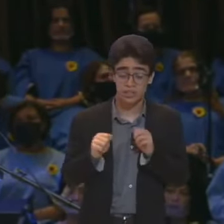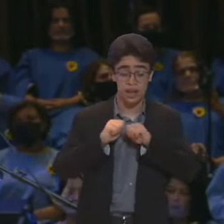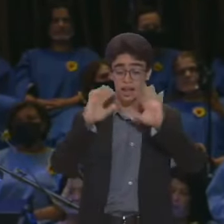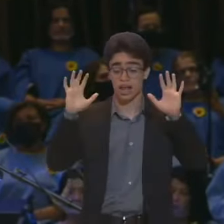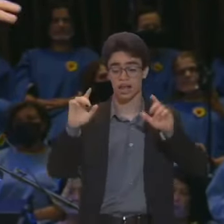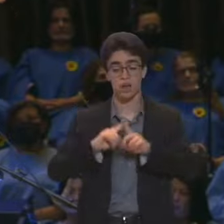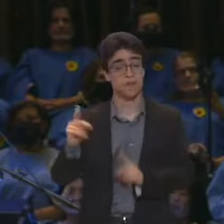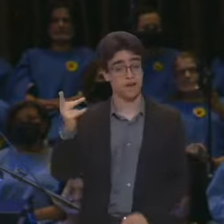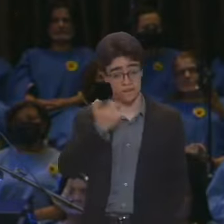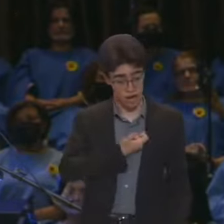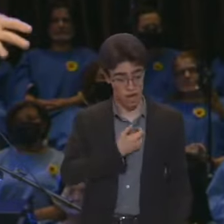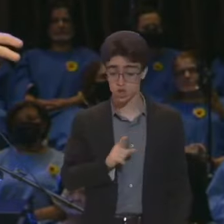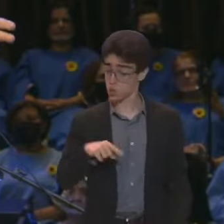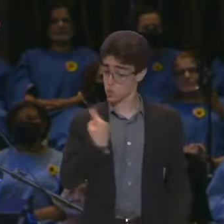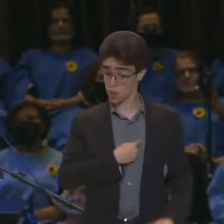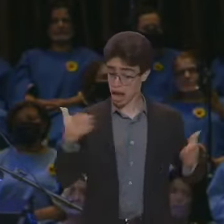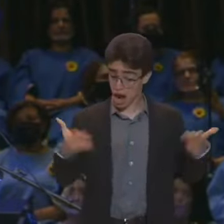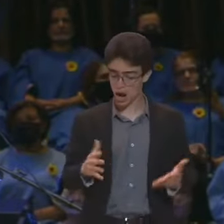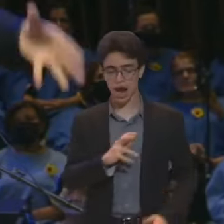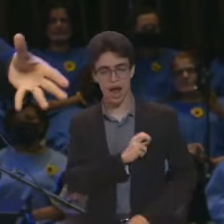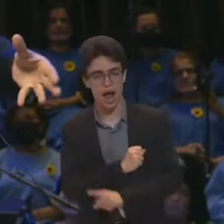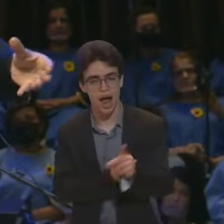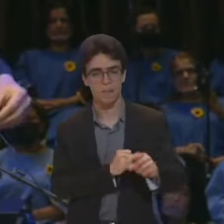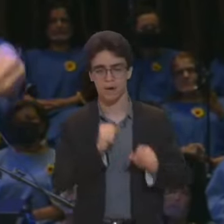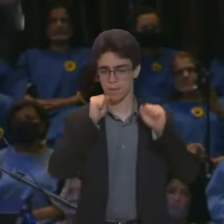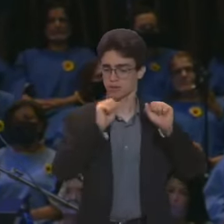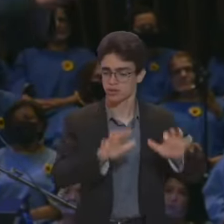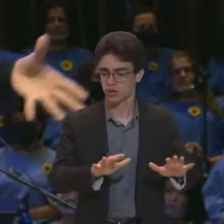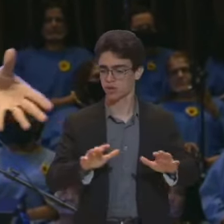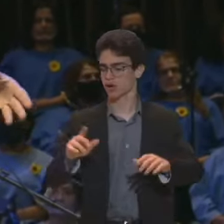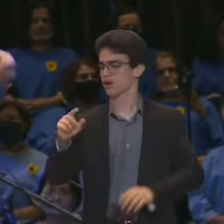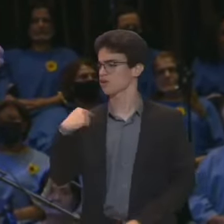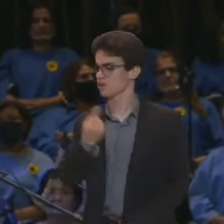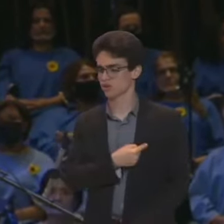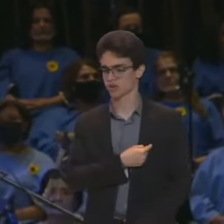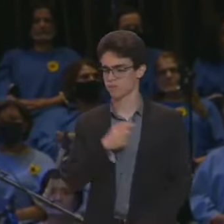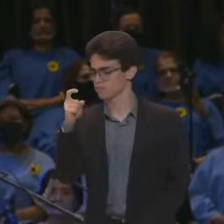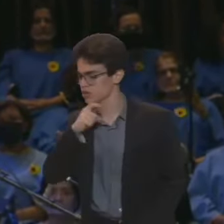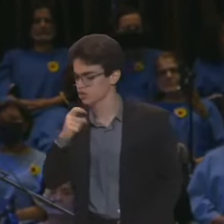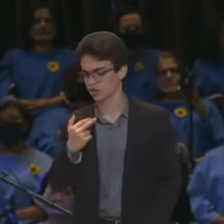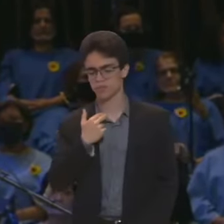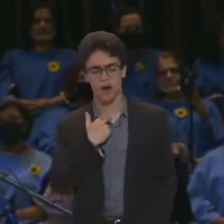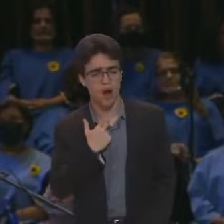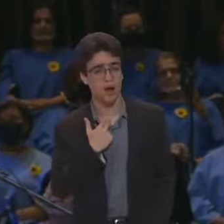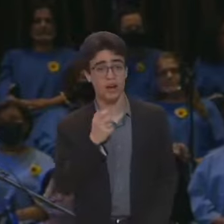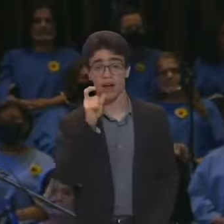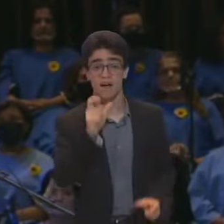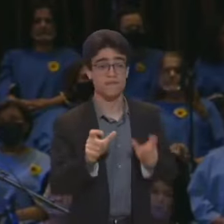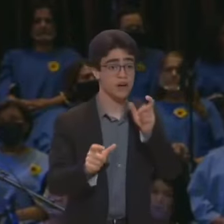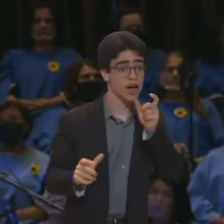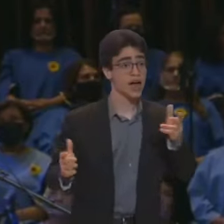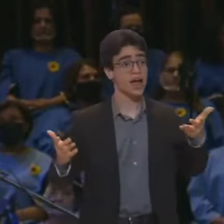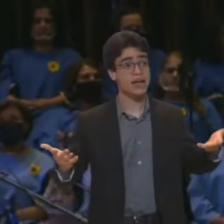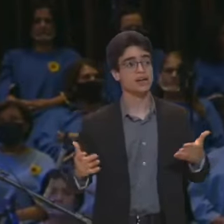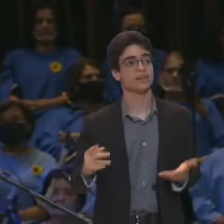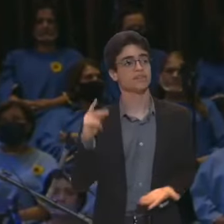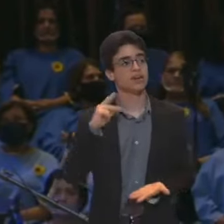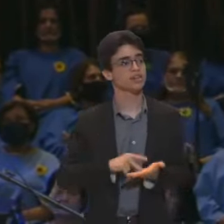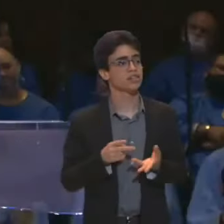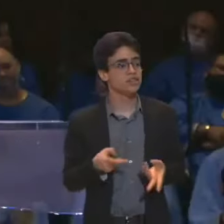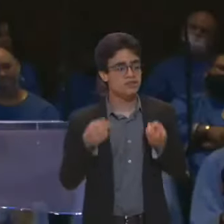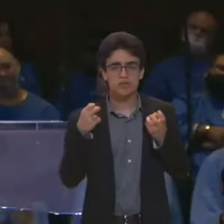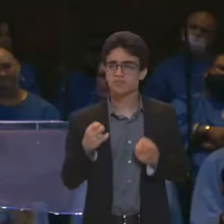Nós, ele fala, ame um ao outro, cuide um do outro, abençoe um ao outro, não fale mentira um para o outro. Esse texto é